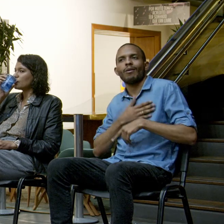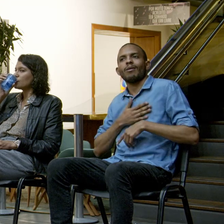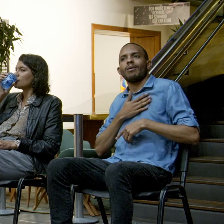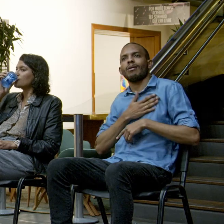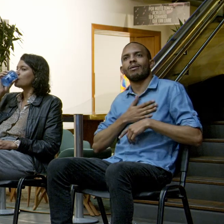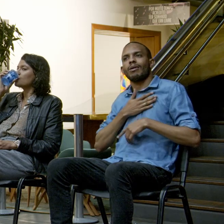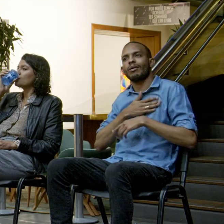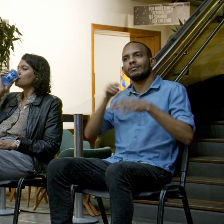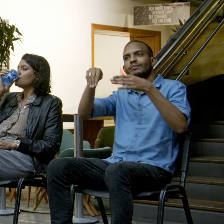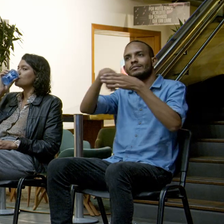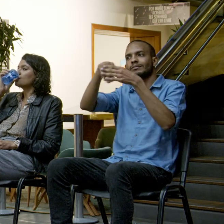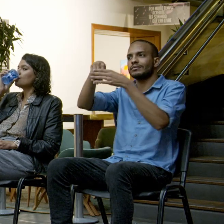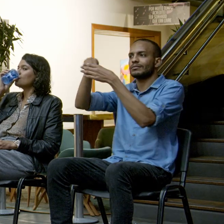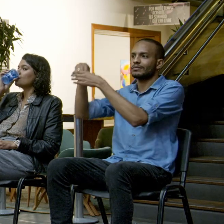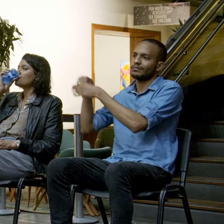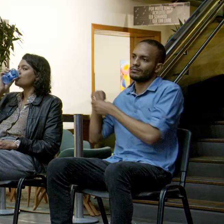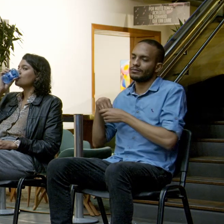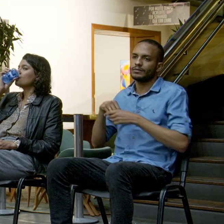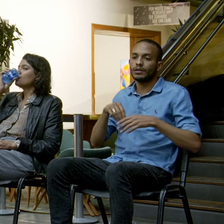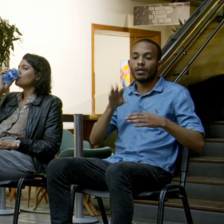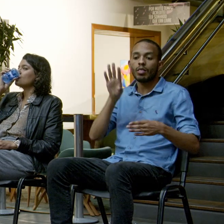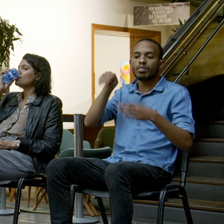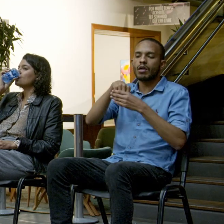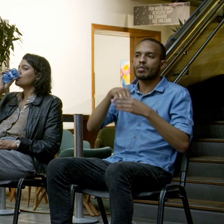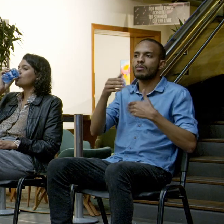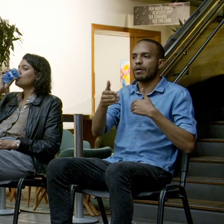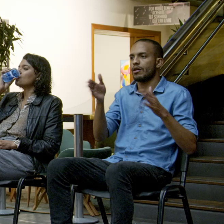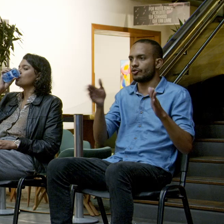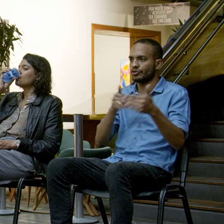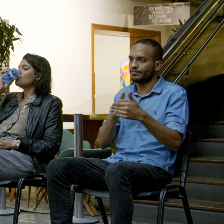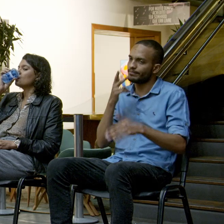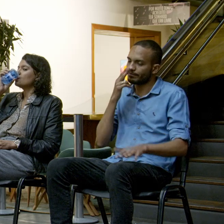satisfação e preenchimento nas cavidades daqueles objetos duros.